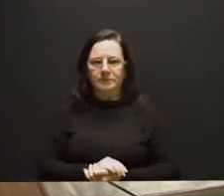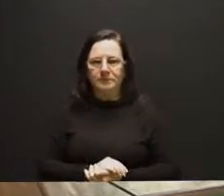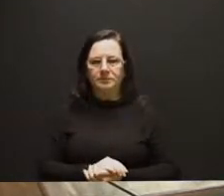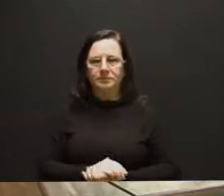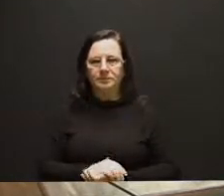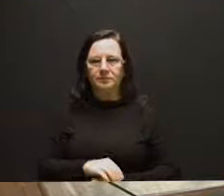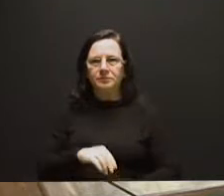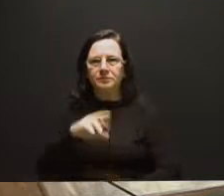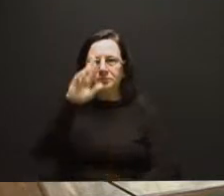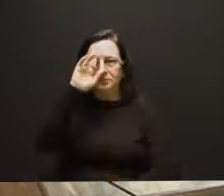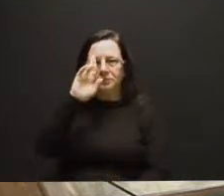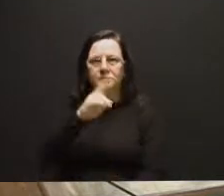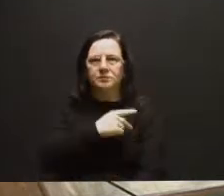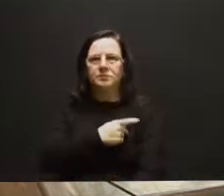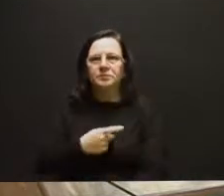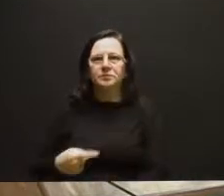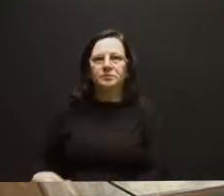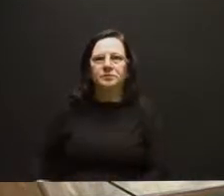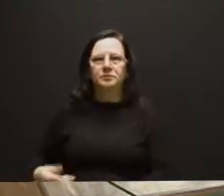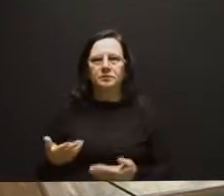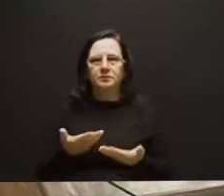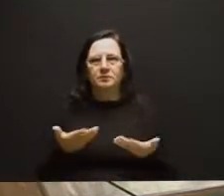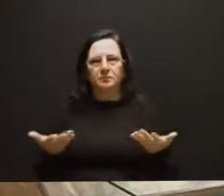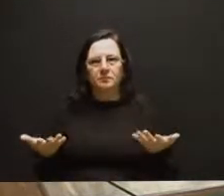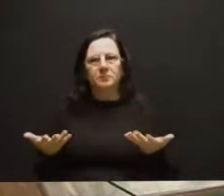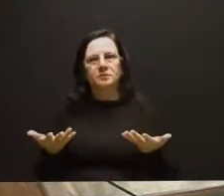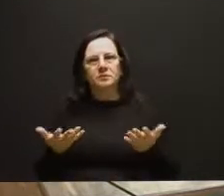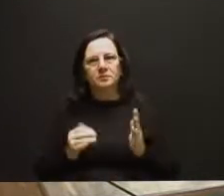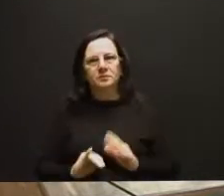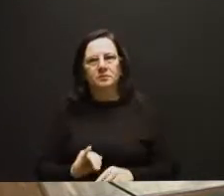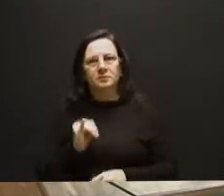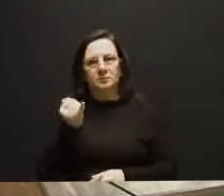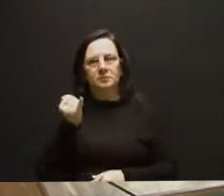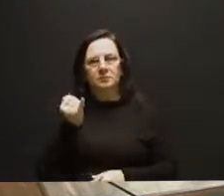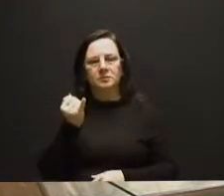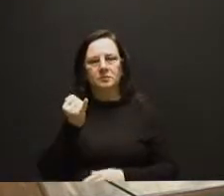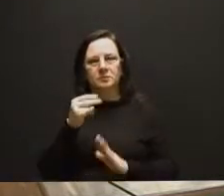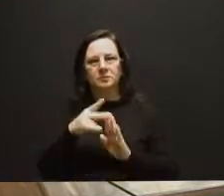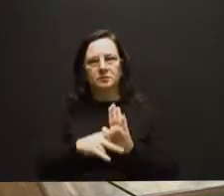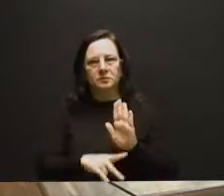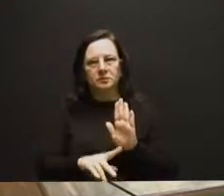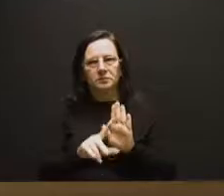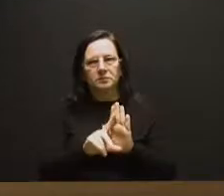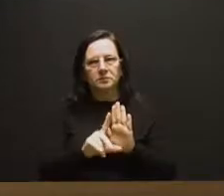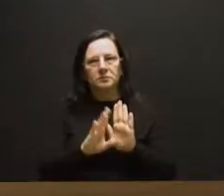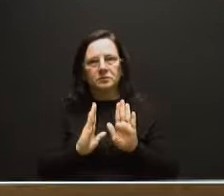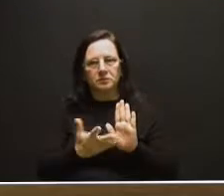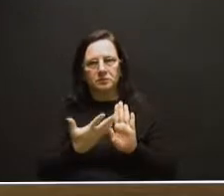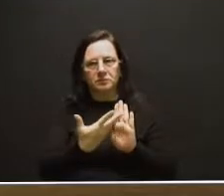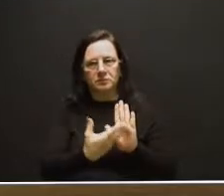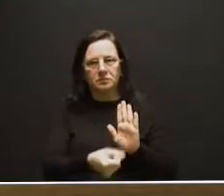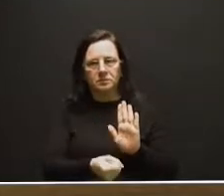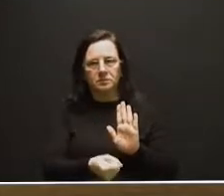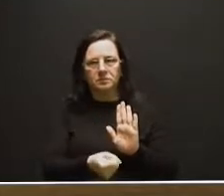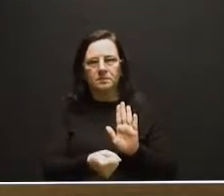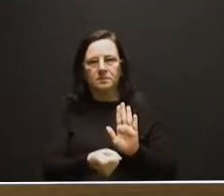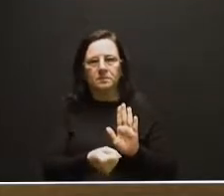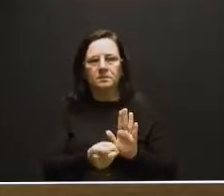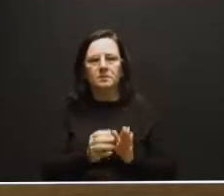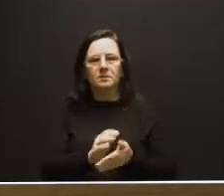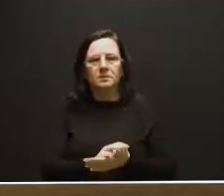o presidente novos pares era que aproveitar o projeto de lei que já sou favorável ao voto favorável